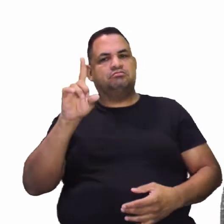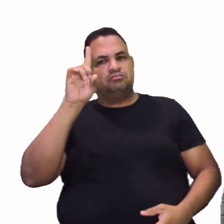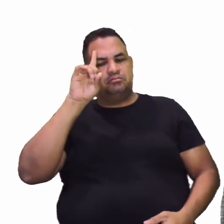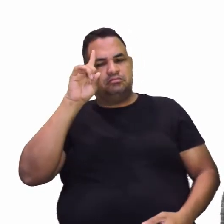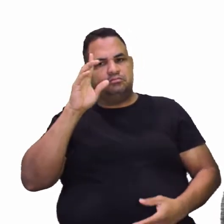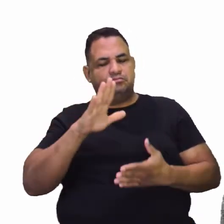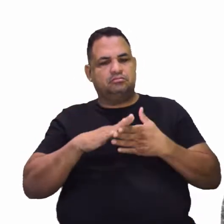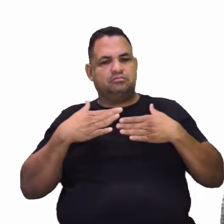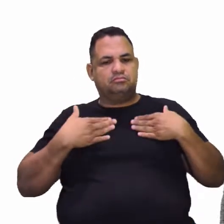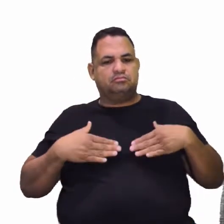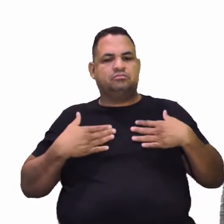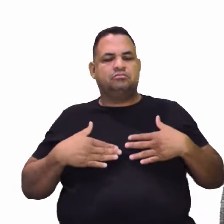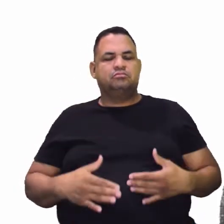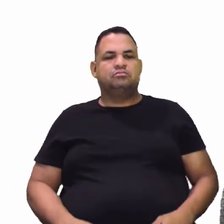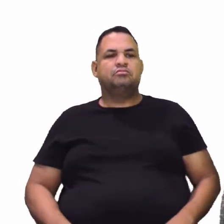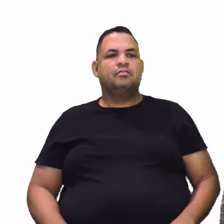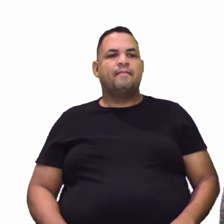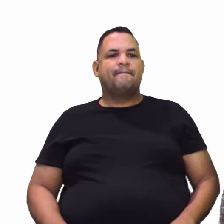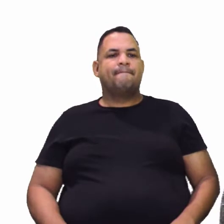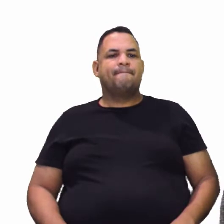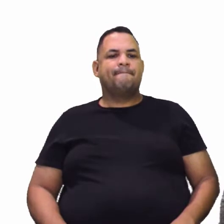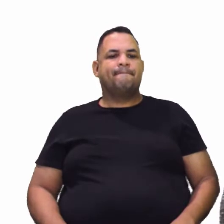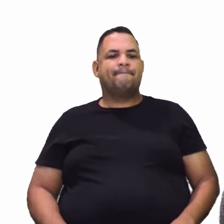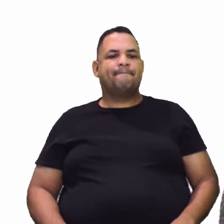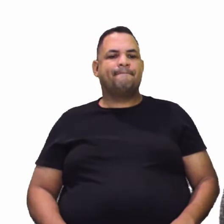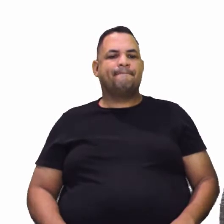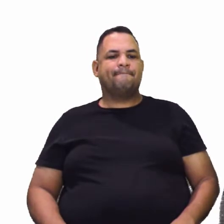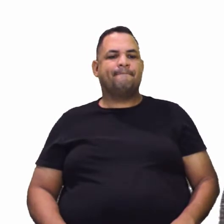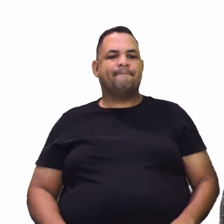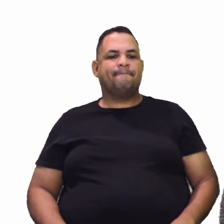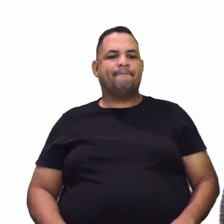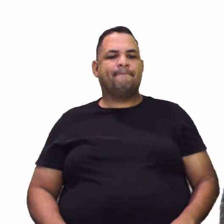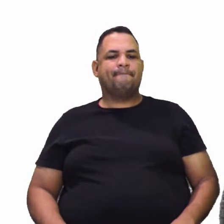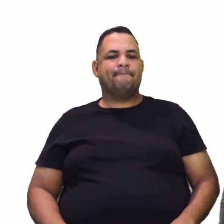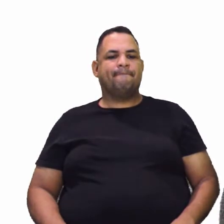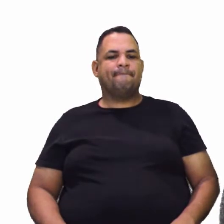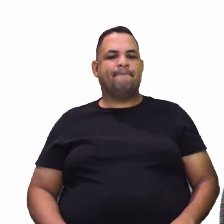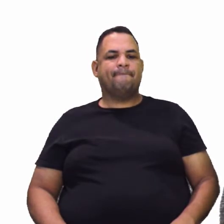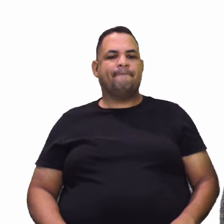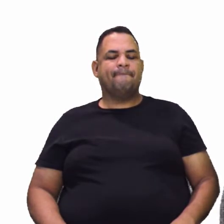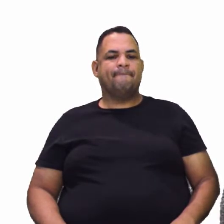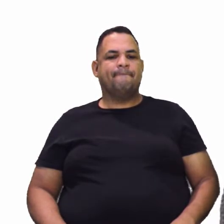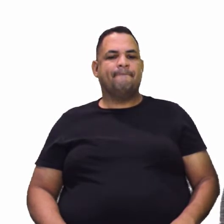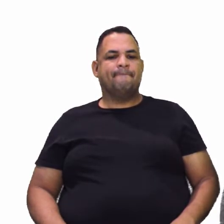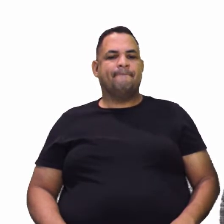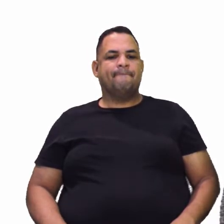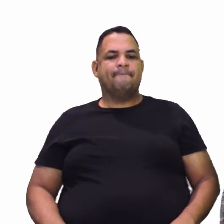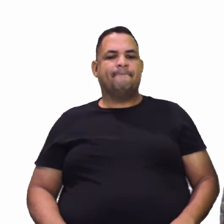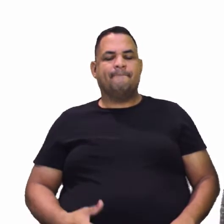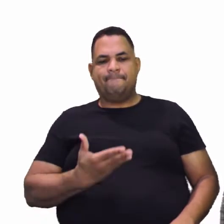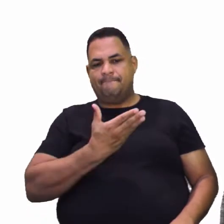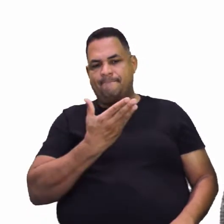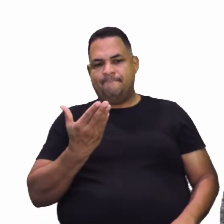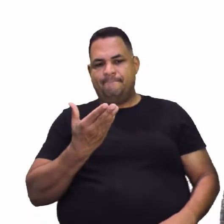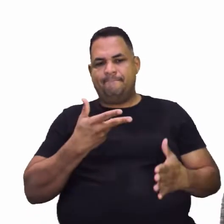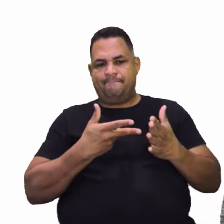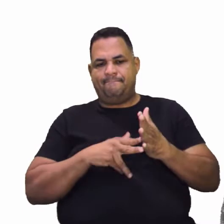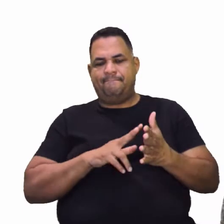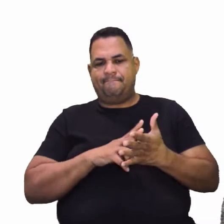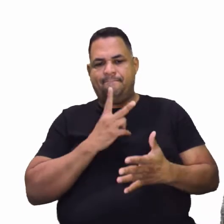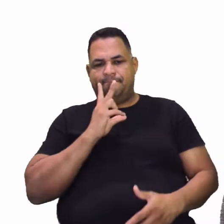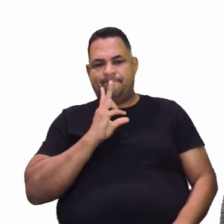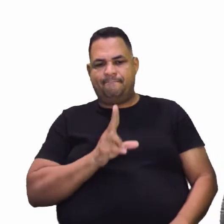ali, tá tranquilão. Então, does not é a mesma coisa que doesn't, certo? E aí